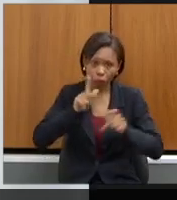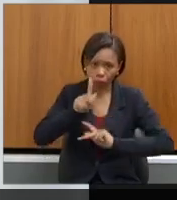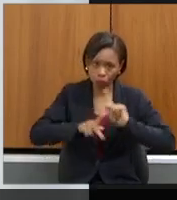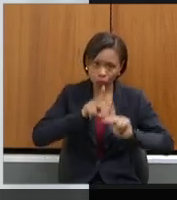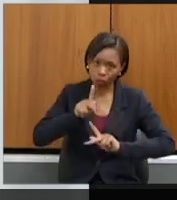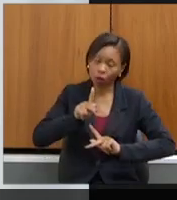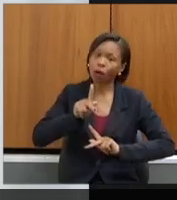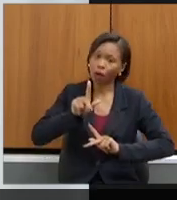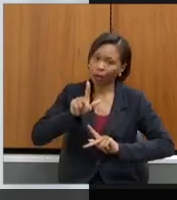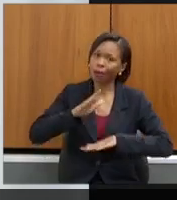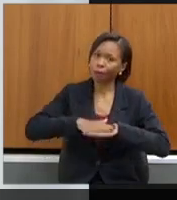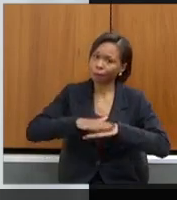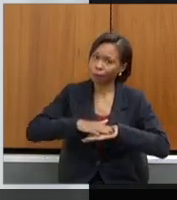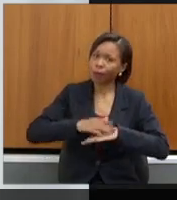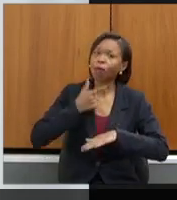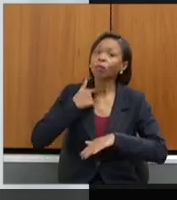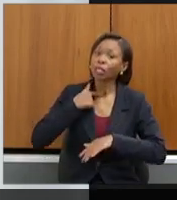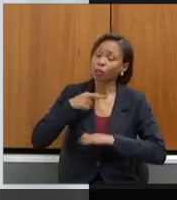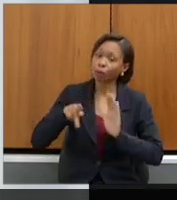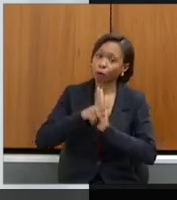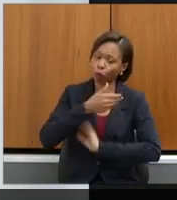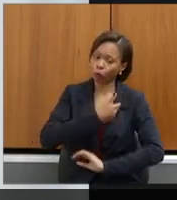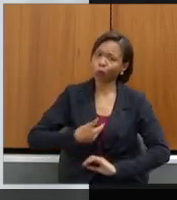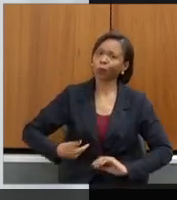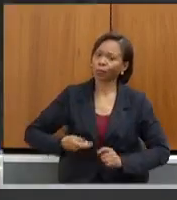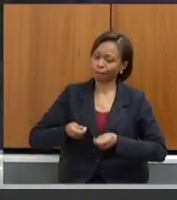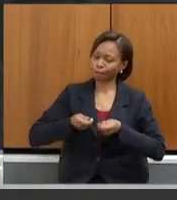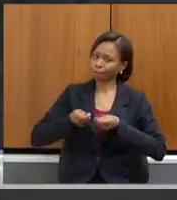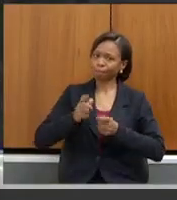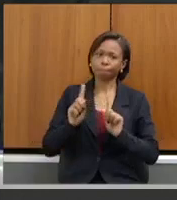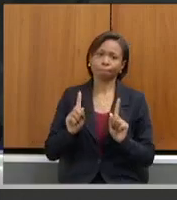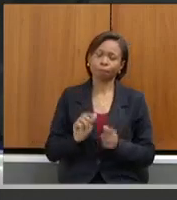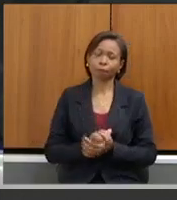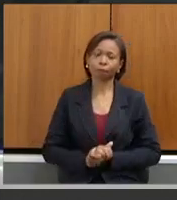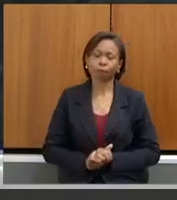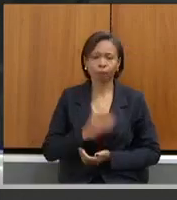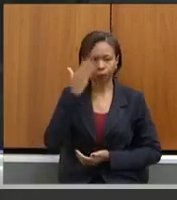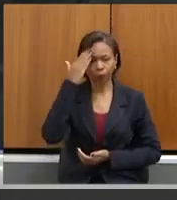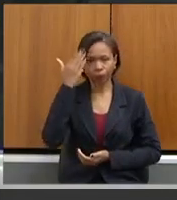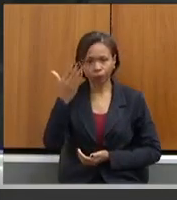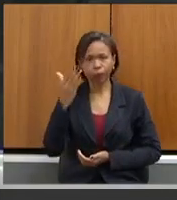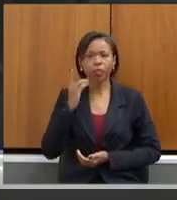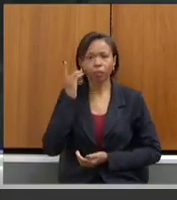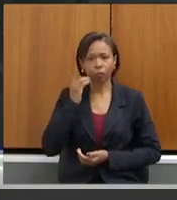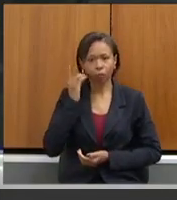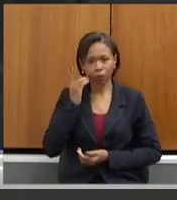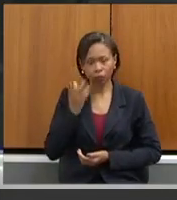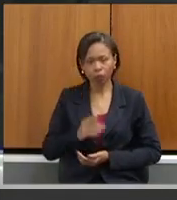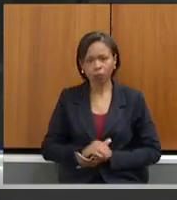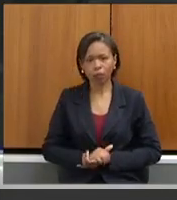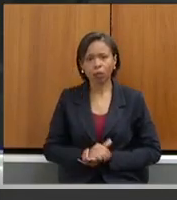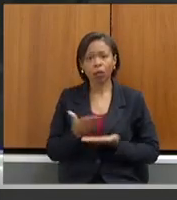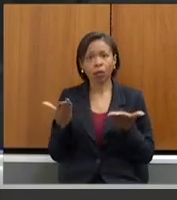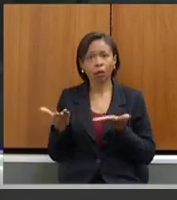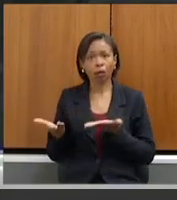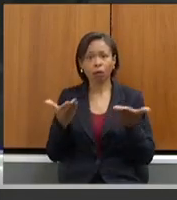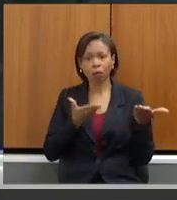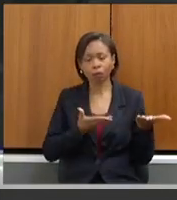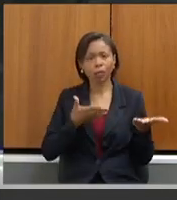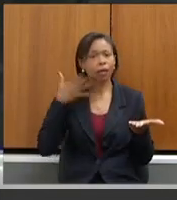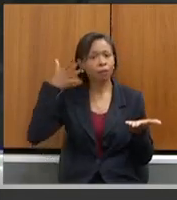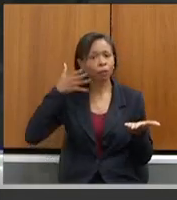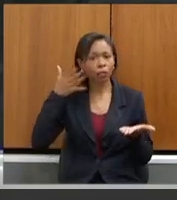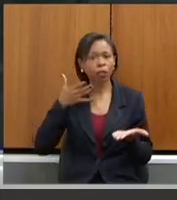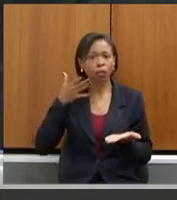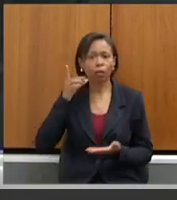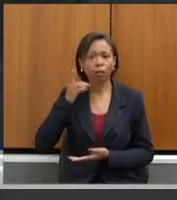opção de governo e não contingente obrigado a e obrigado deputado Cristiano Silveira agora vamos passar